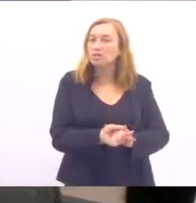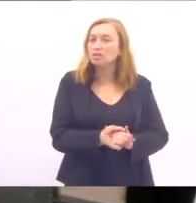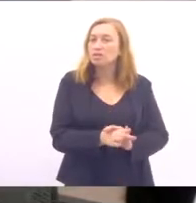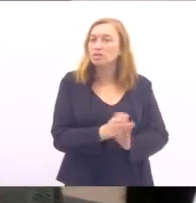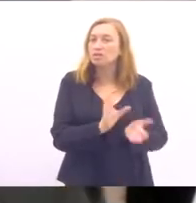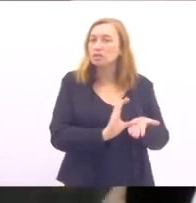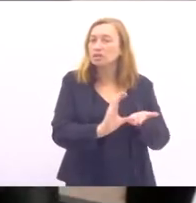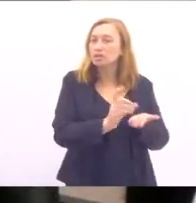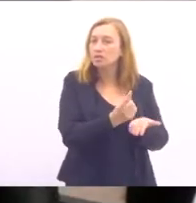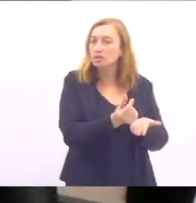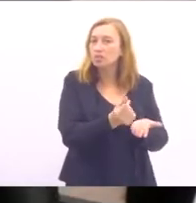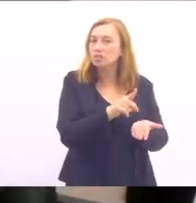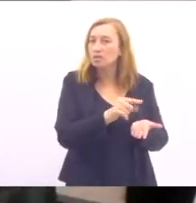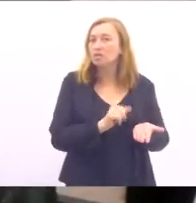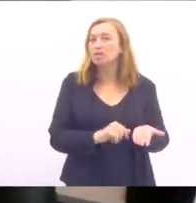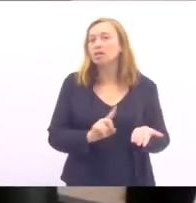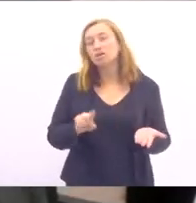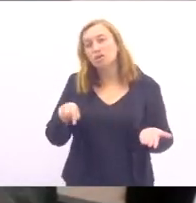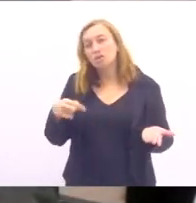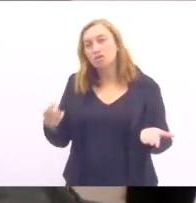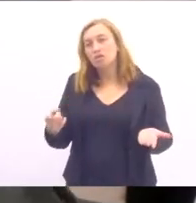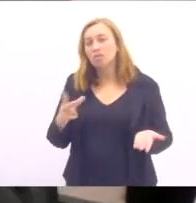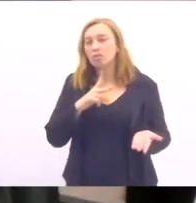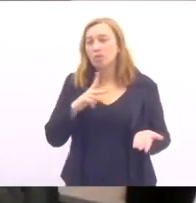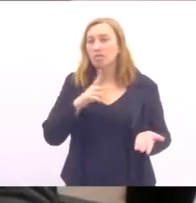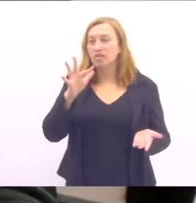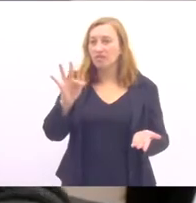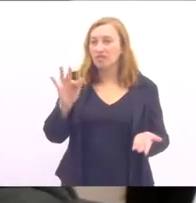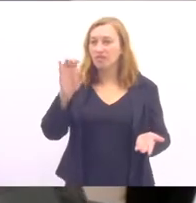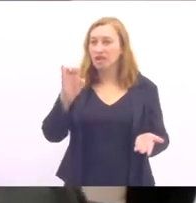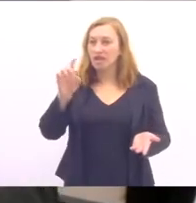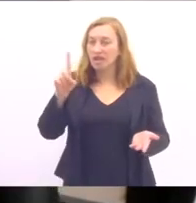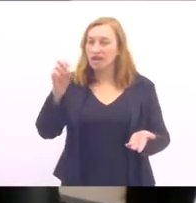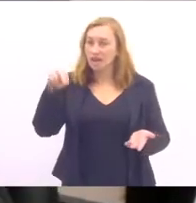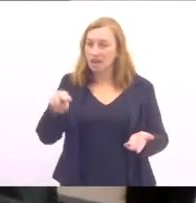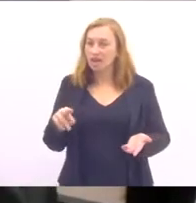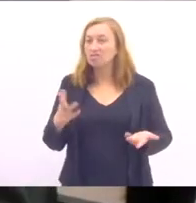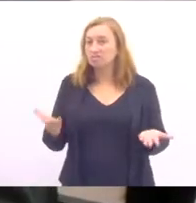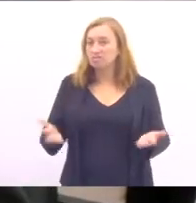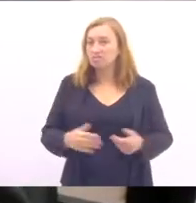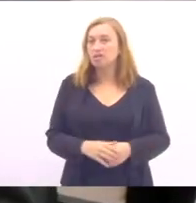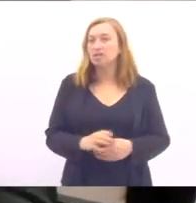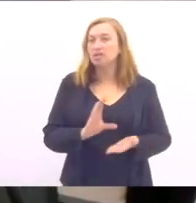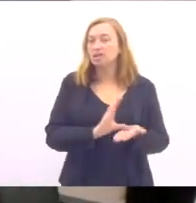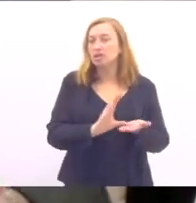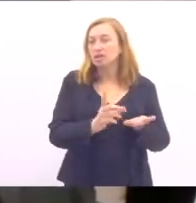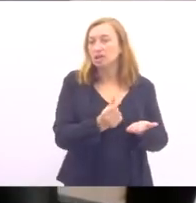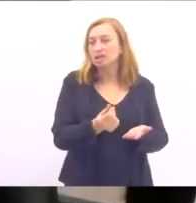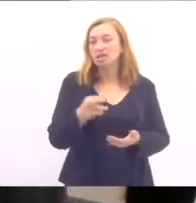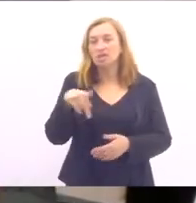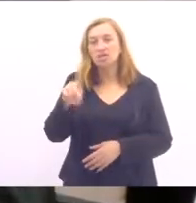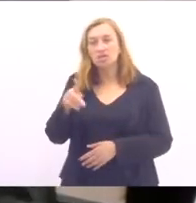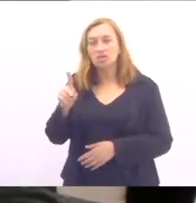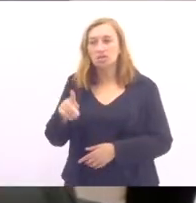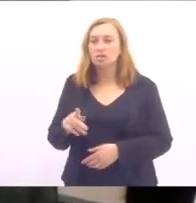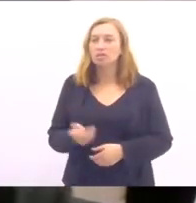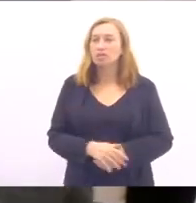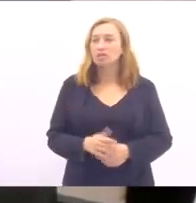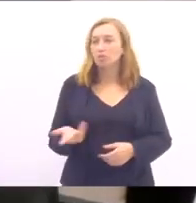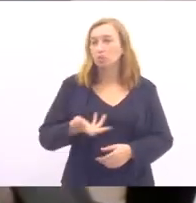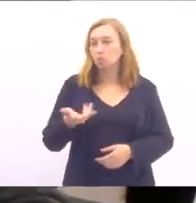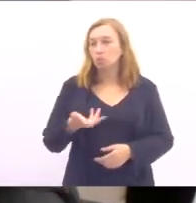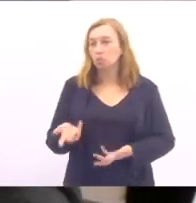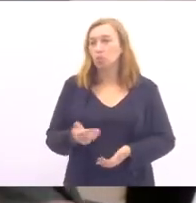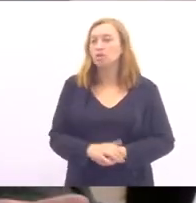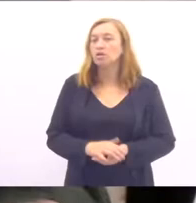recursos, né? E o próprio FECAM, que hoje está turbinado com as receitas de royalties aceleradas aí por